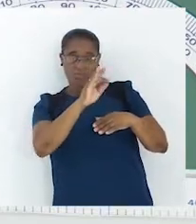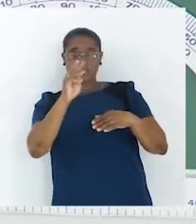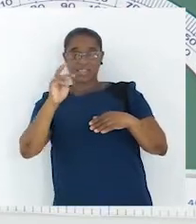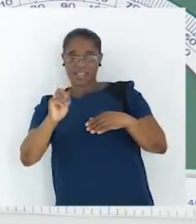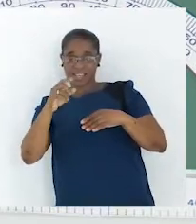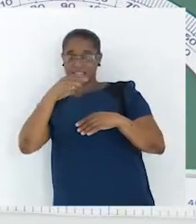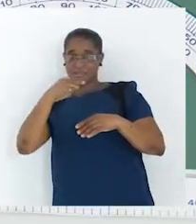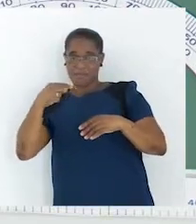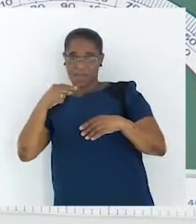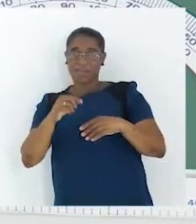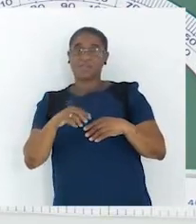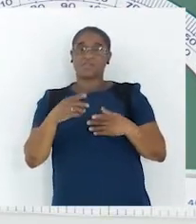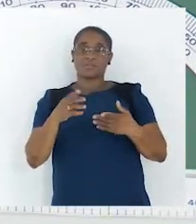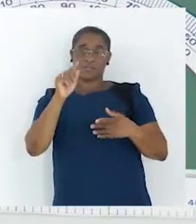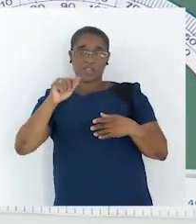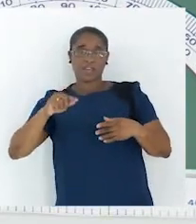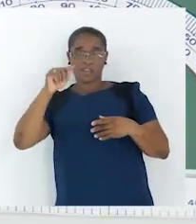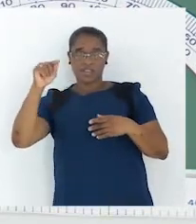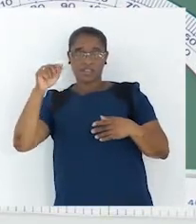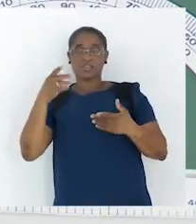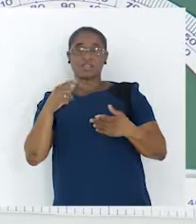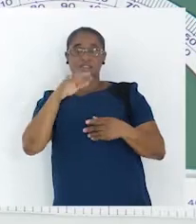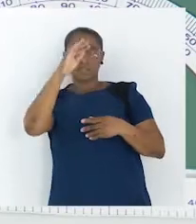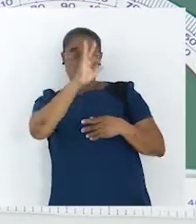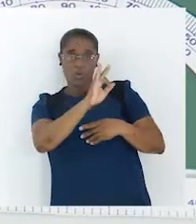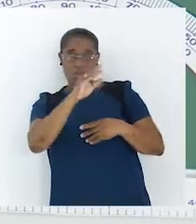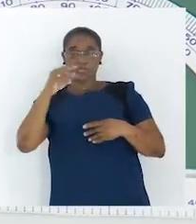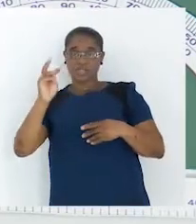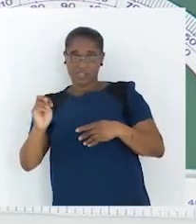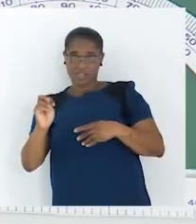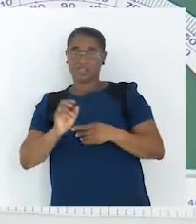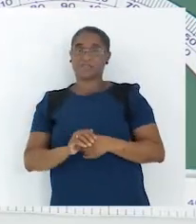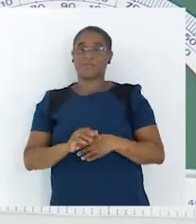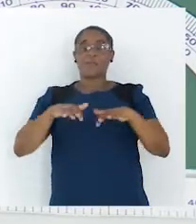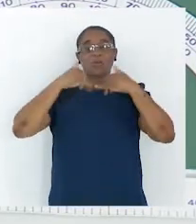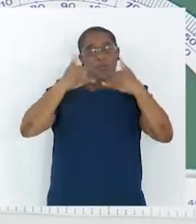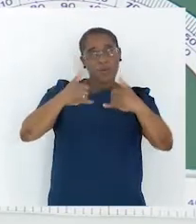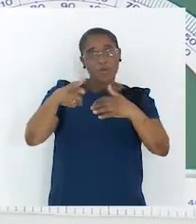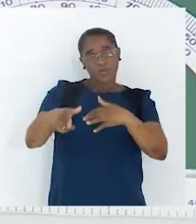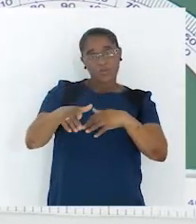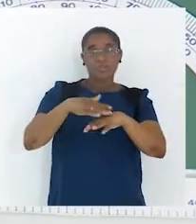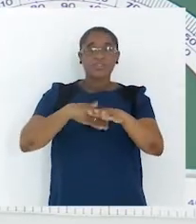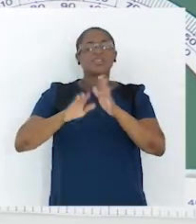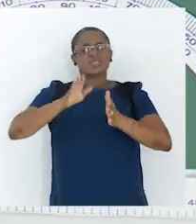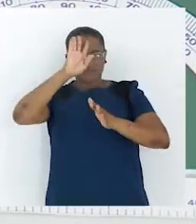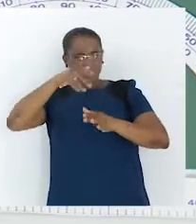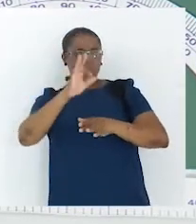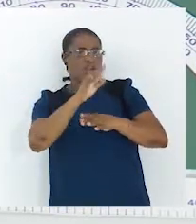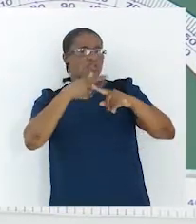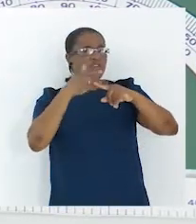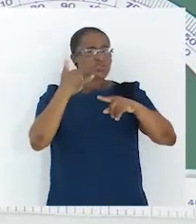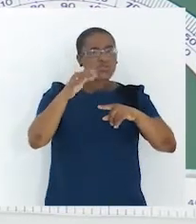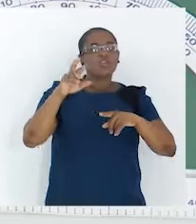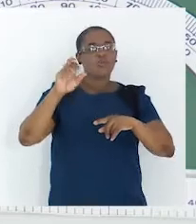24310 1024 p3 no próximo passo já sabemos que a quatro vezes 2 e 8